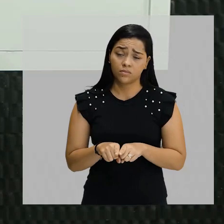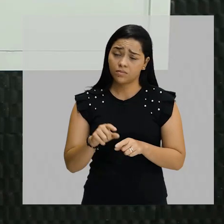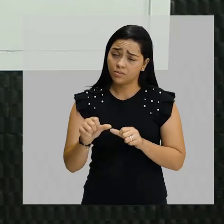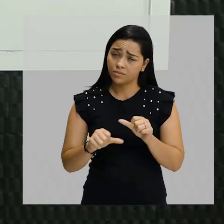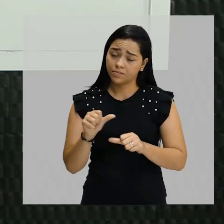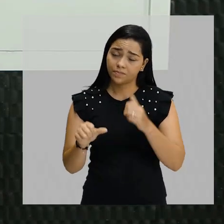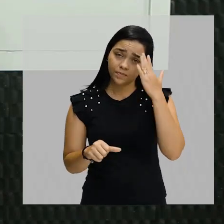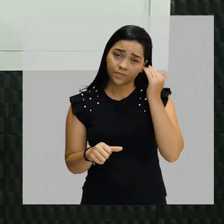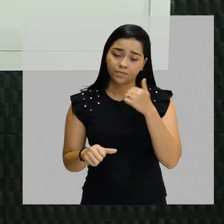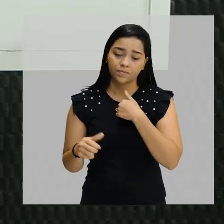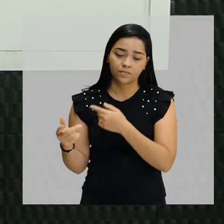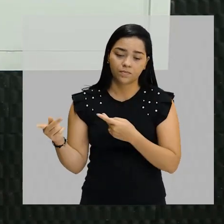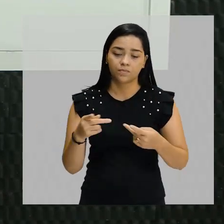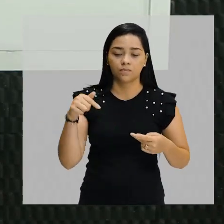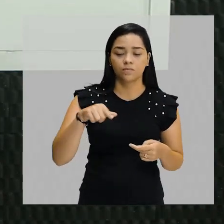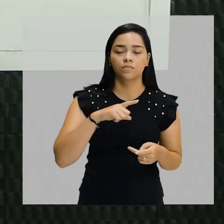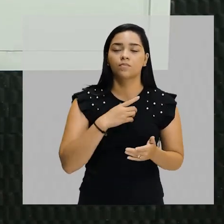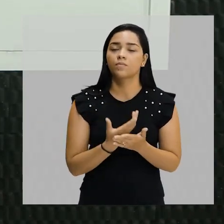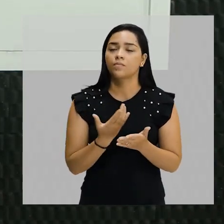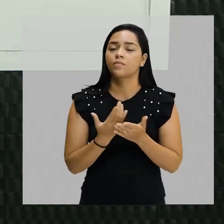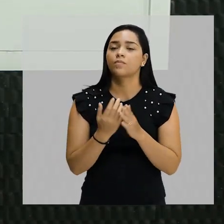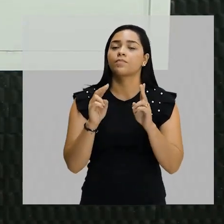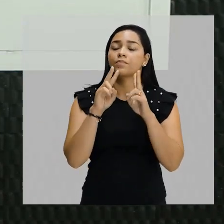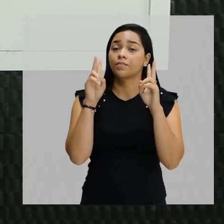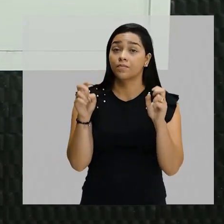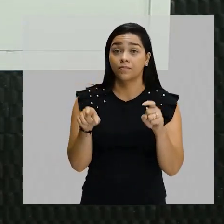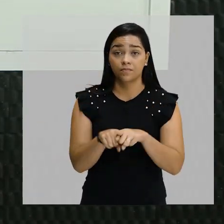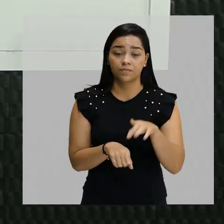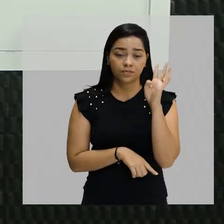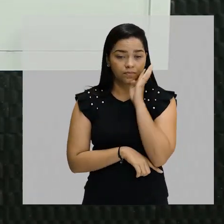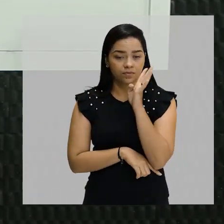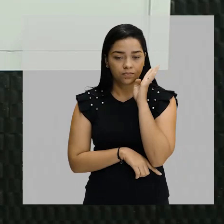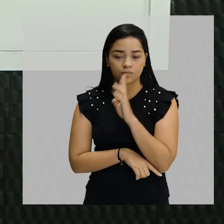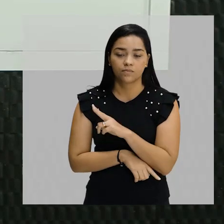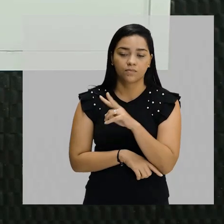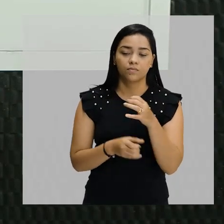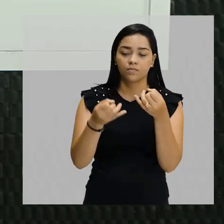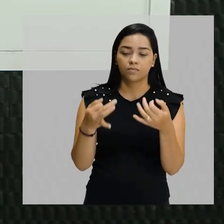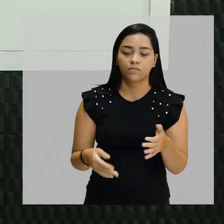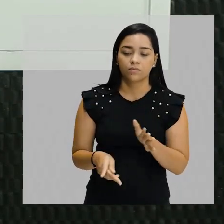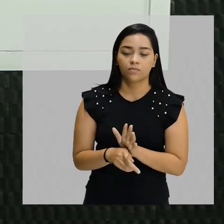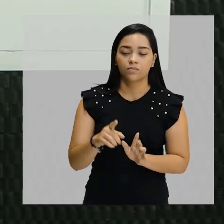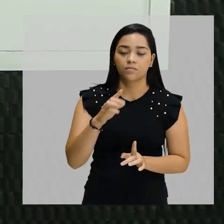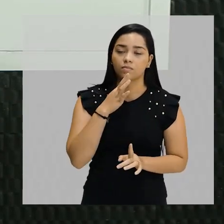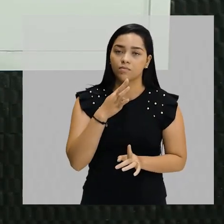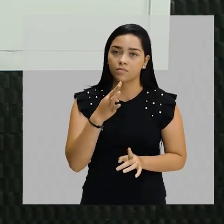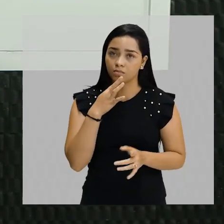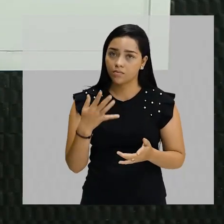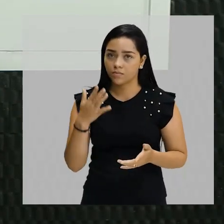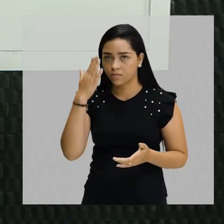sabedoria aí eu te convido nós temos uma aula aqui sobre isso muito legal que vai falar justamente sobre conhecimento